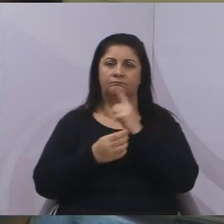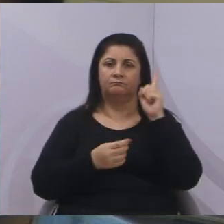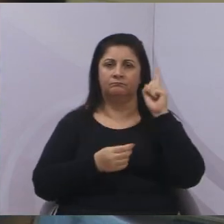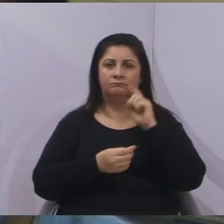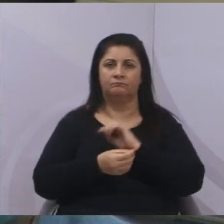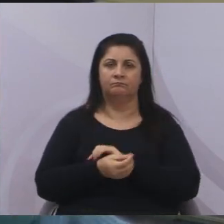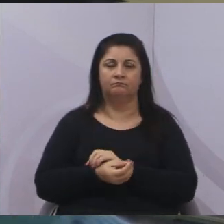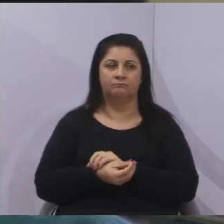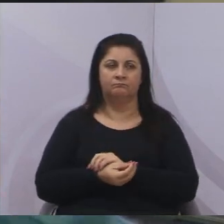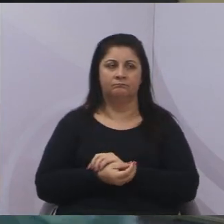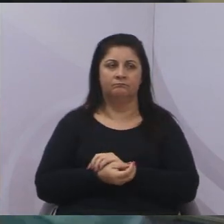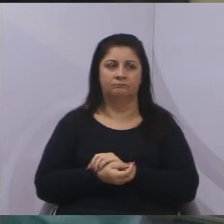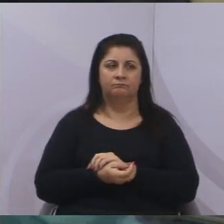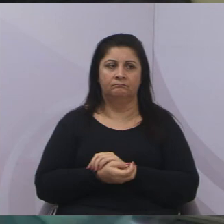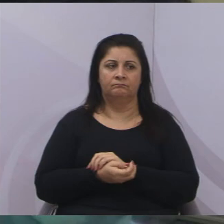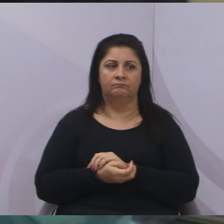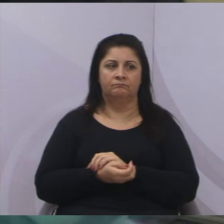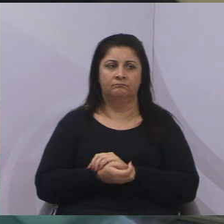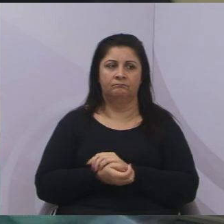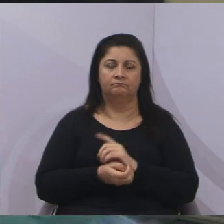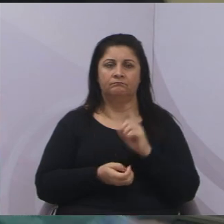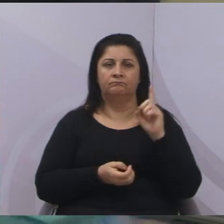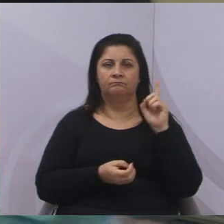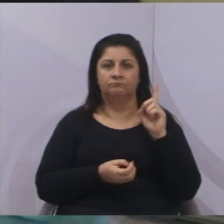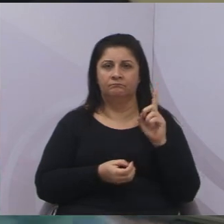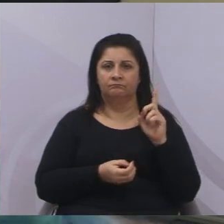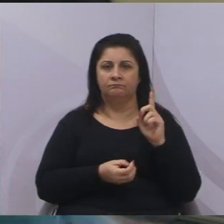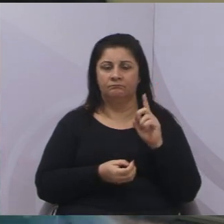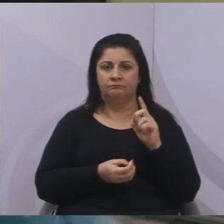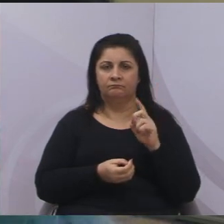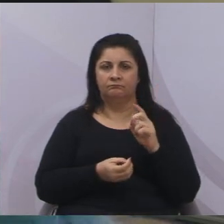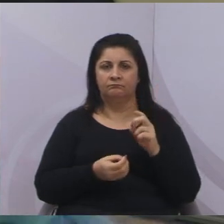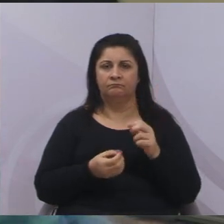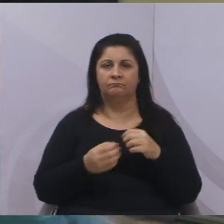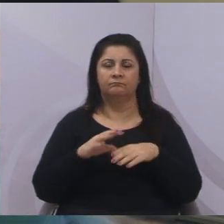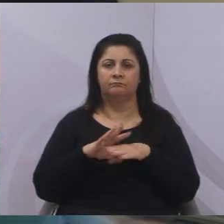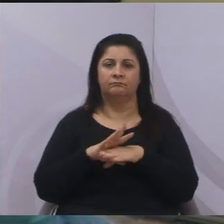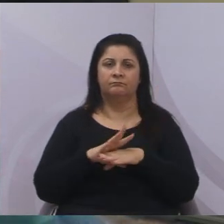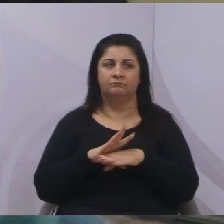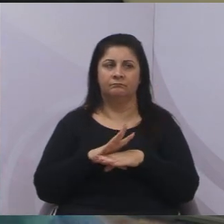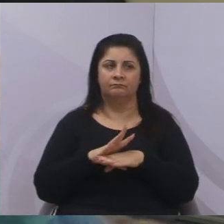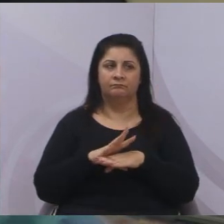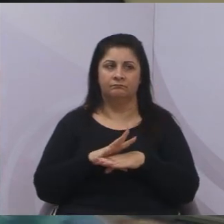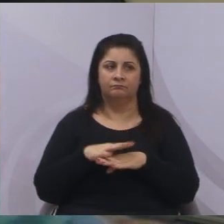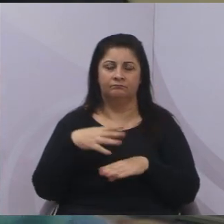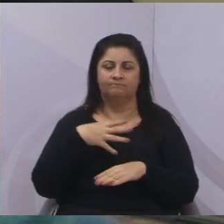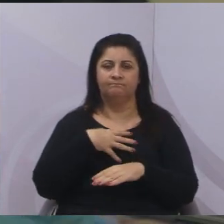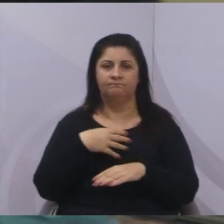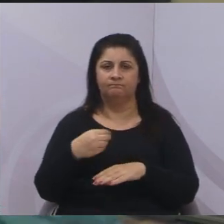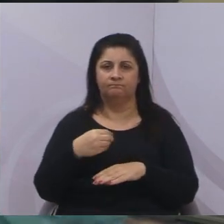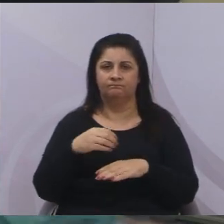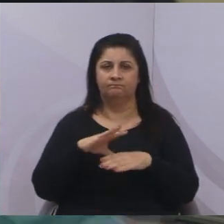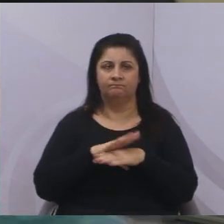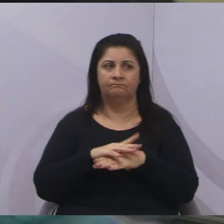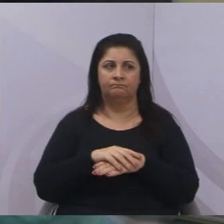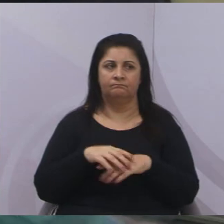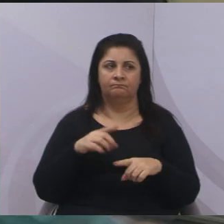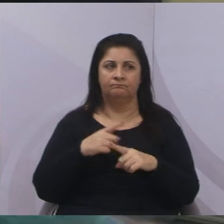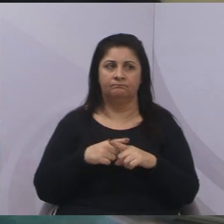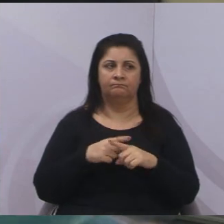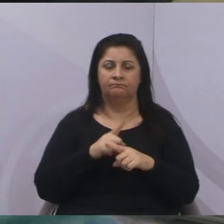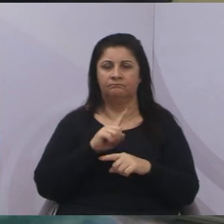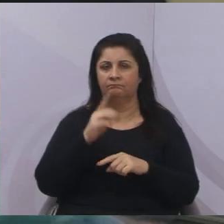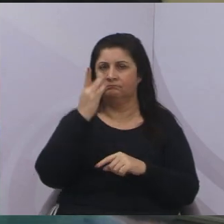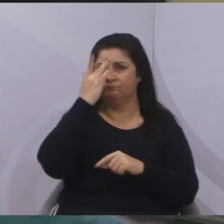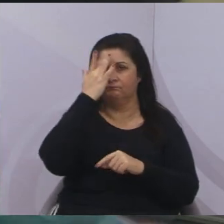mim, enquanto eu estava com problema com meu filho. Porque não é fácil.